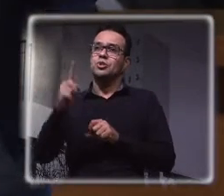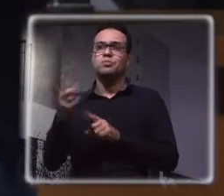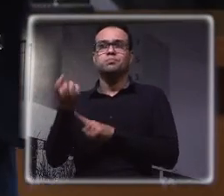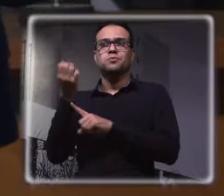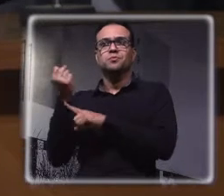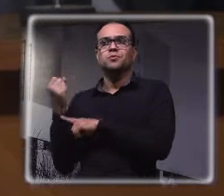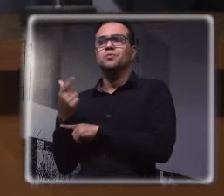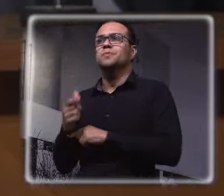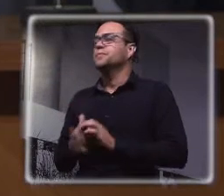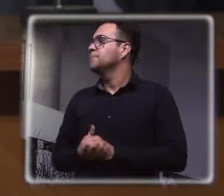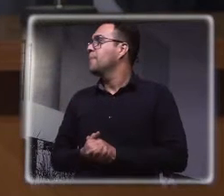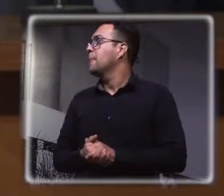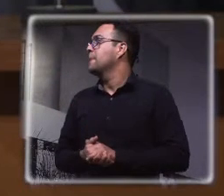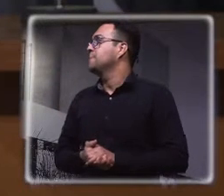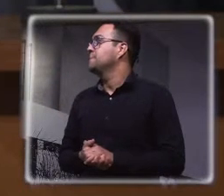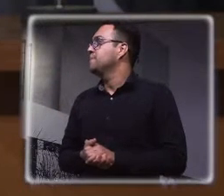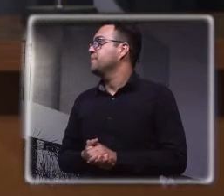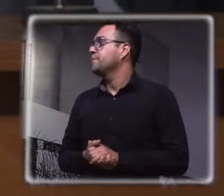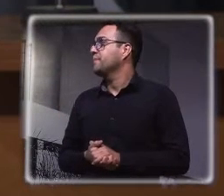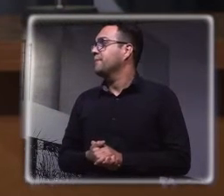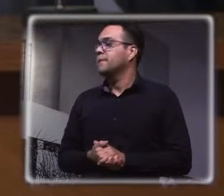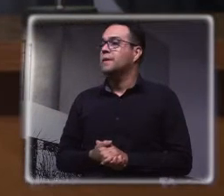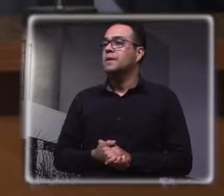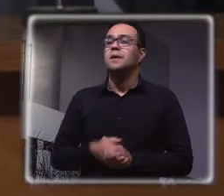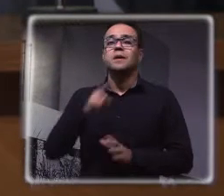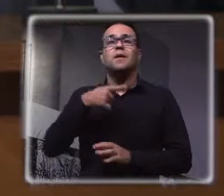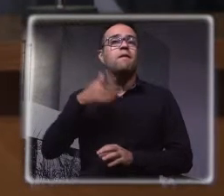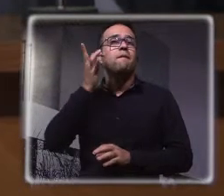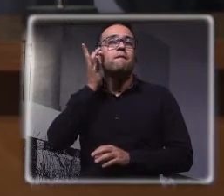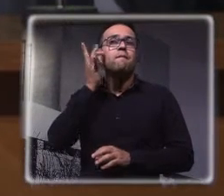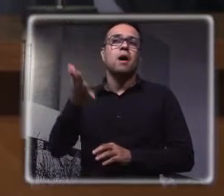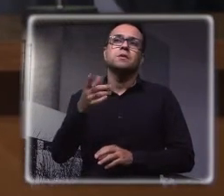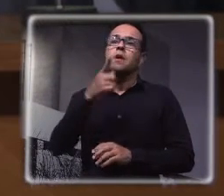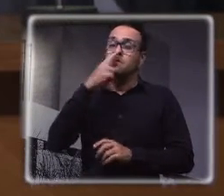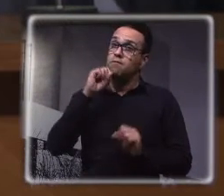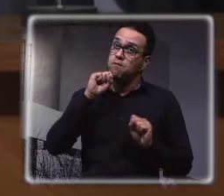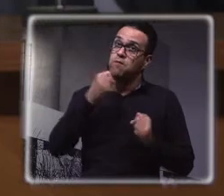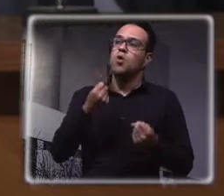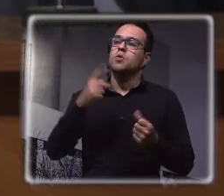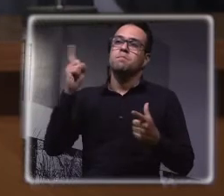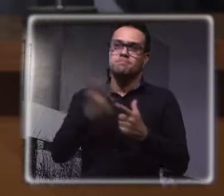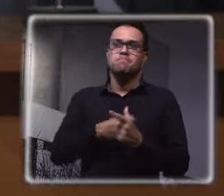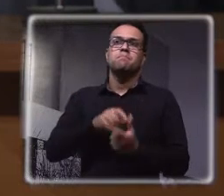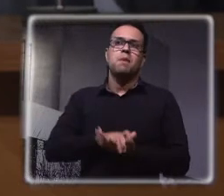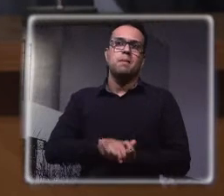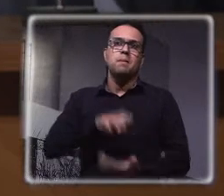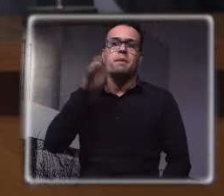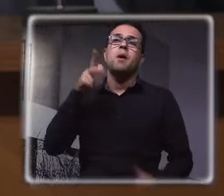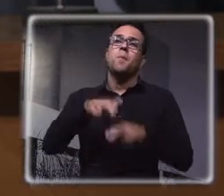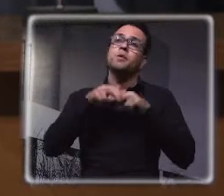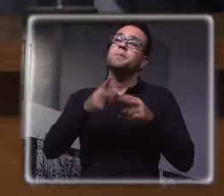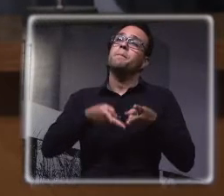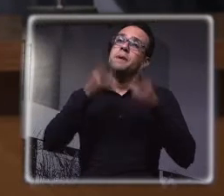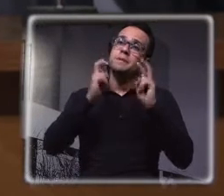irresponsável. Então, esse consumidor se torna uma presa fácil, né? Um candidato forte ao superendividamento. E aí a gente percebeu